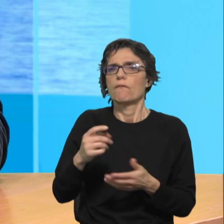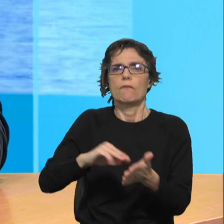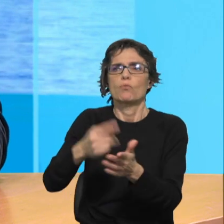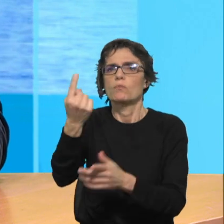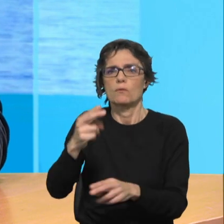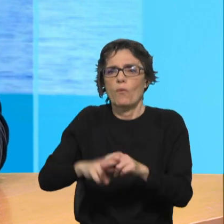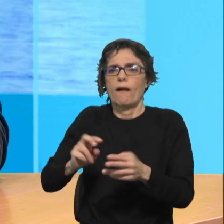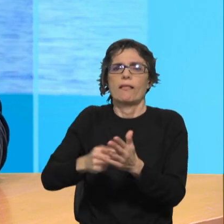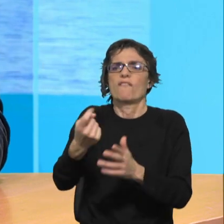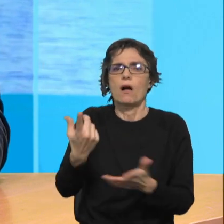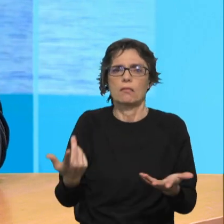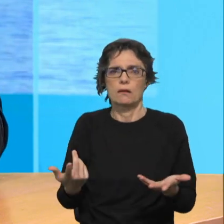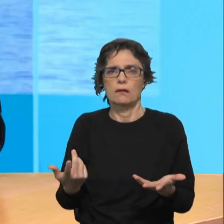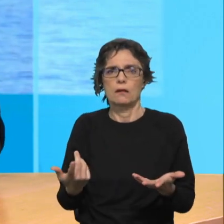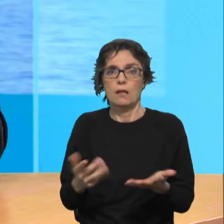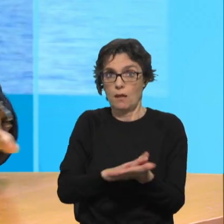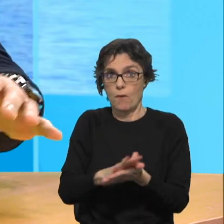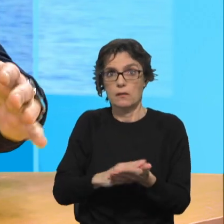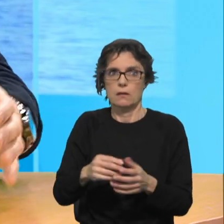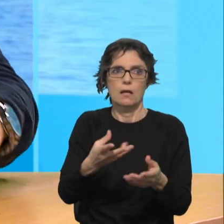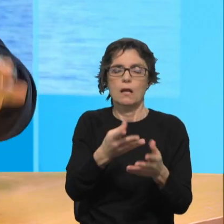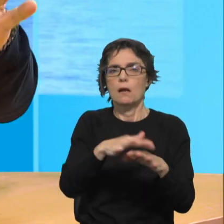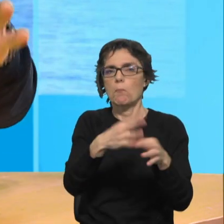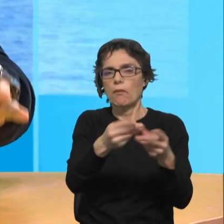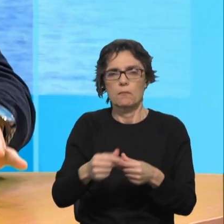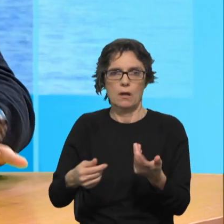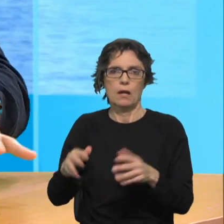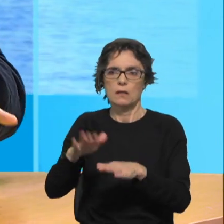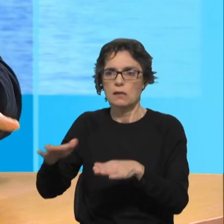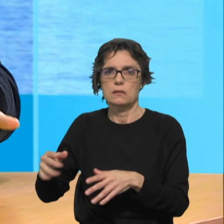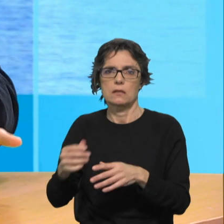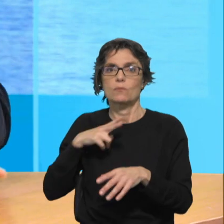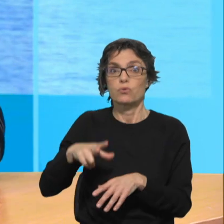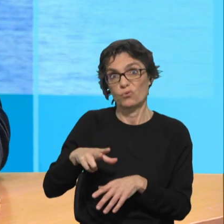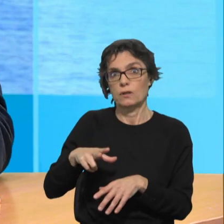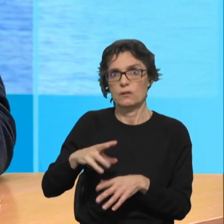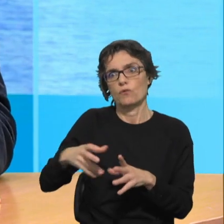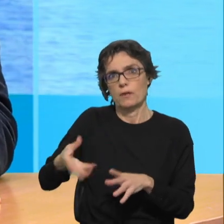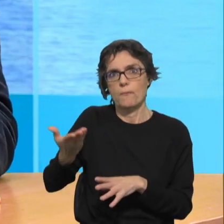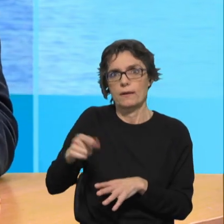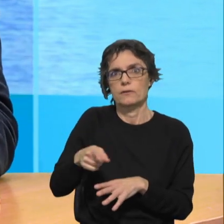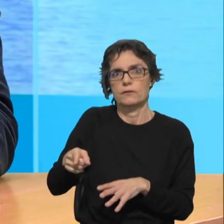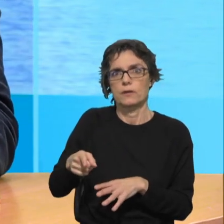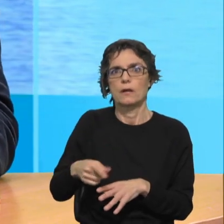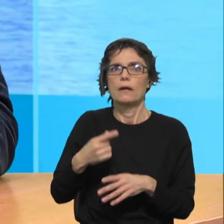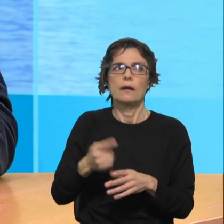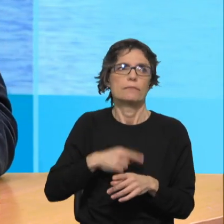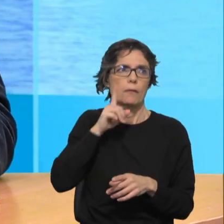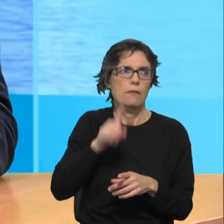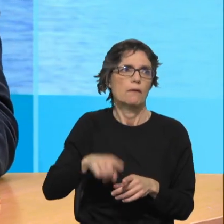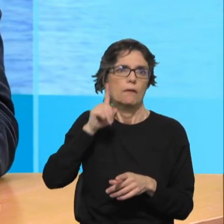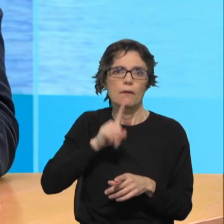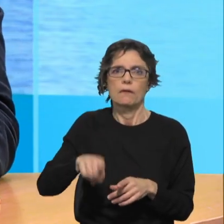disciplina qualquer, principalmente aquelas fundamentais como a matemática, algumas ciências, o português, aquelas mais complicadas, fica, nunca mais consegue